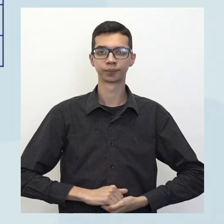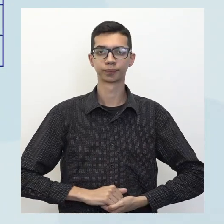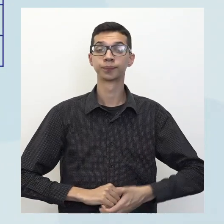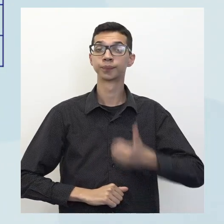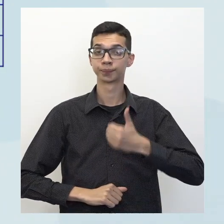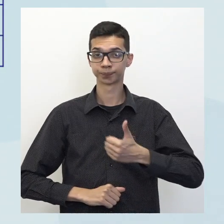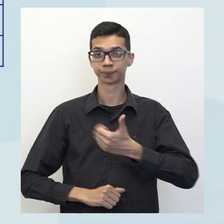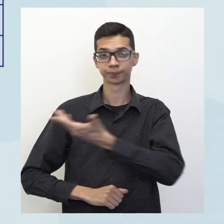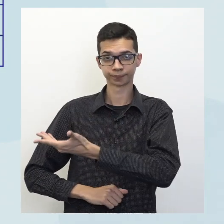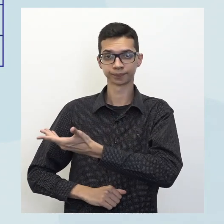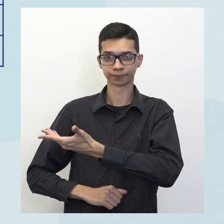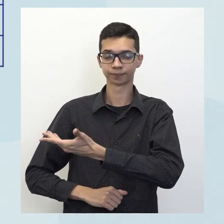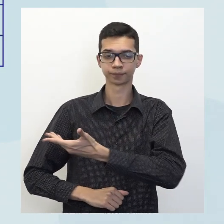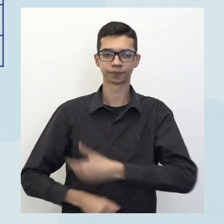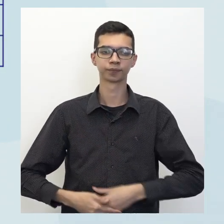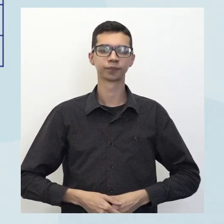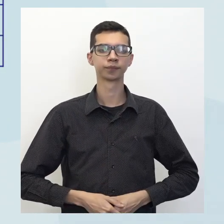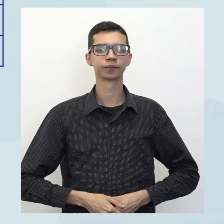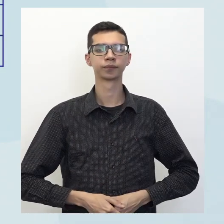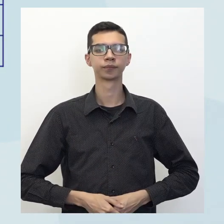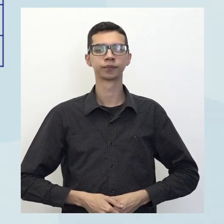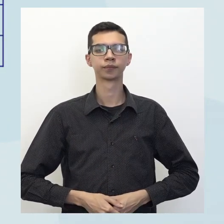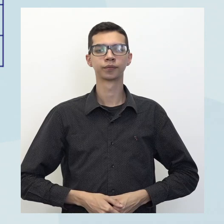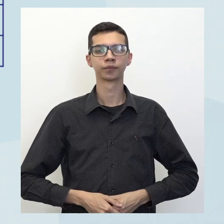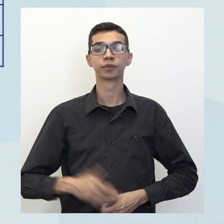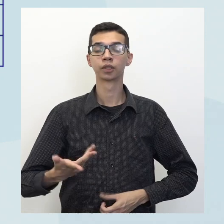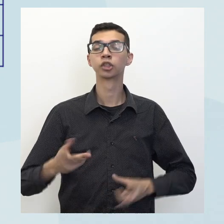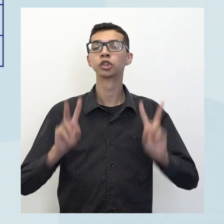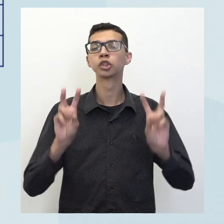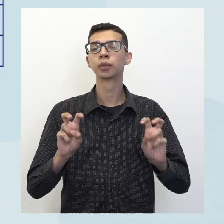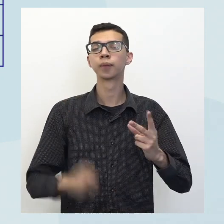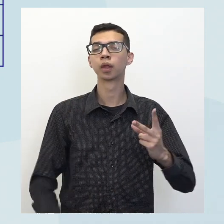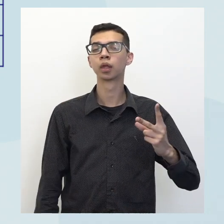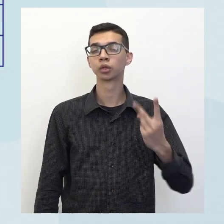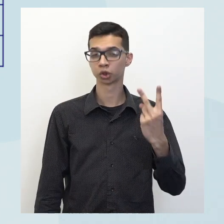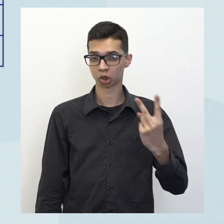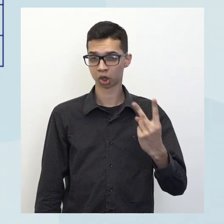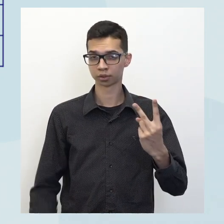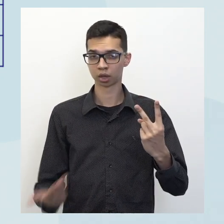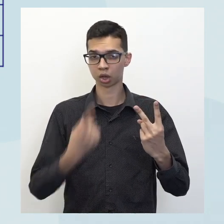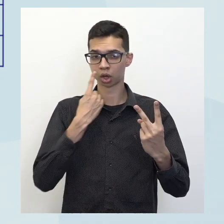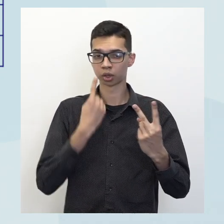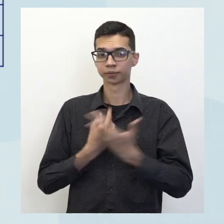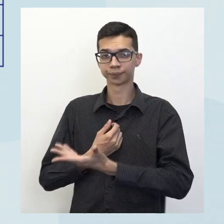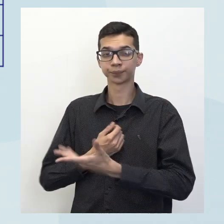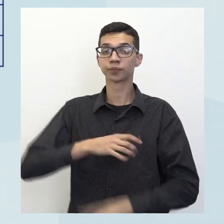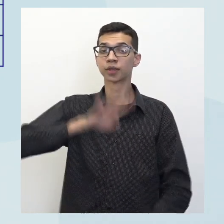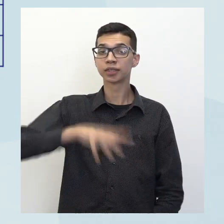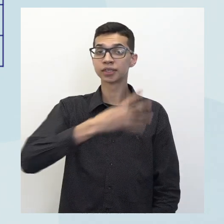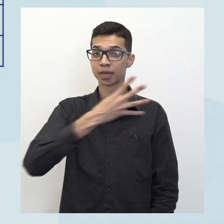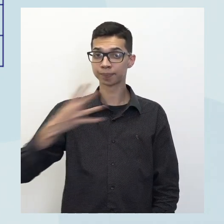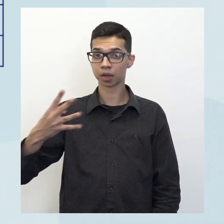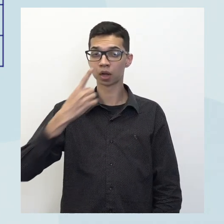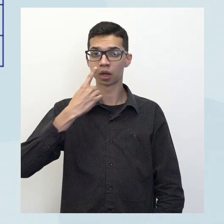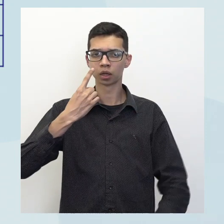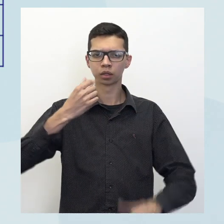Aí, coloca na tela. Aí, vamos lá. Analisando essa questão 2. Ele fala assim. Analise a tabela e responda a questão a seguir.